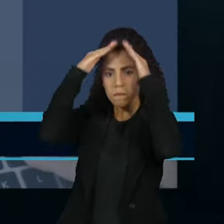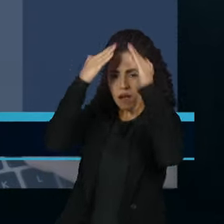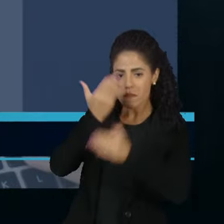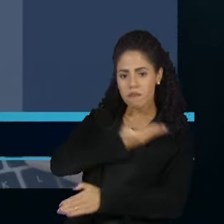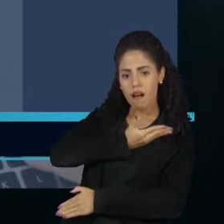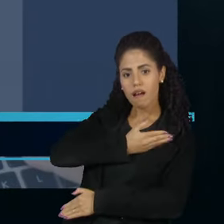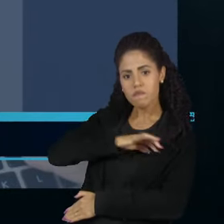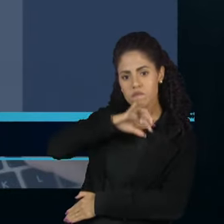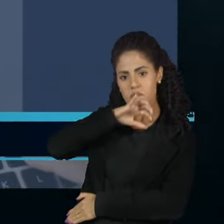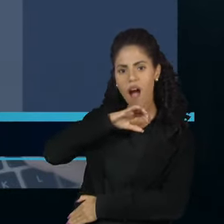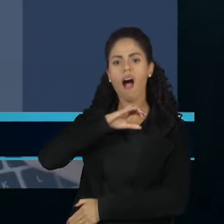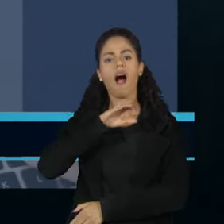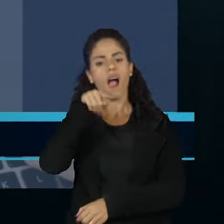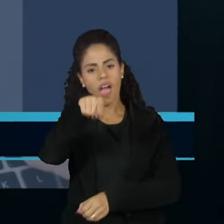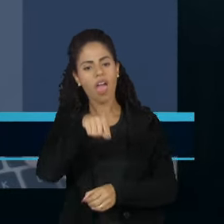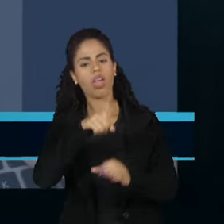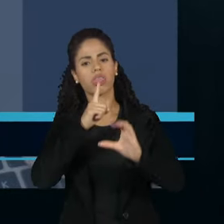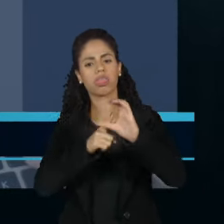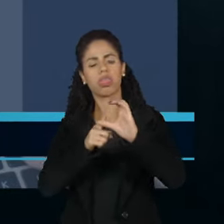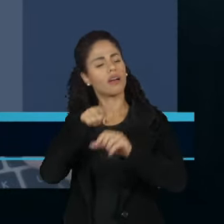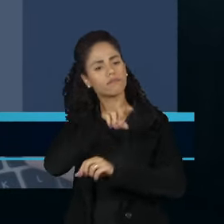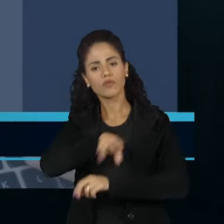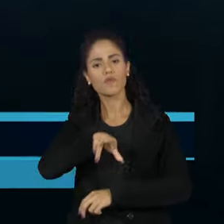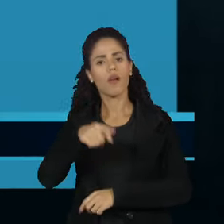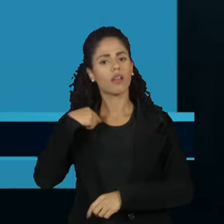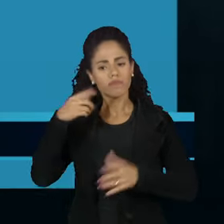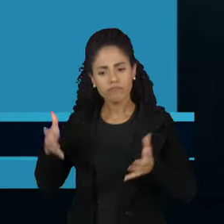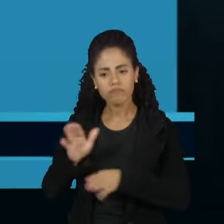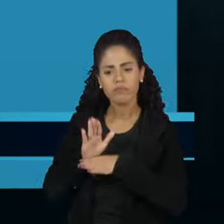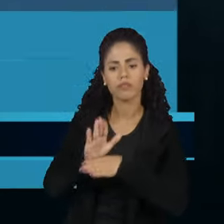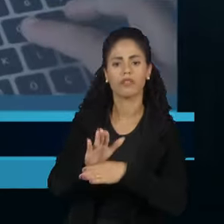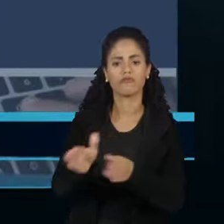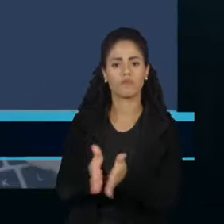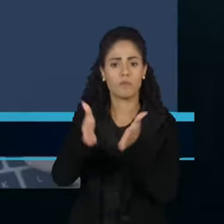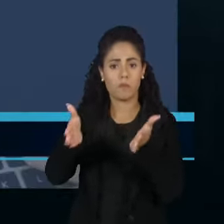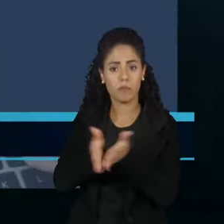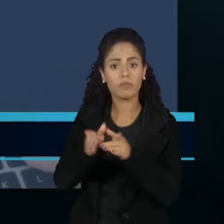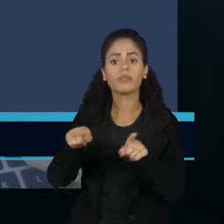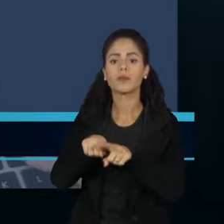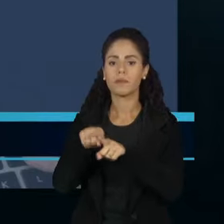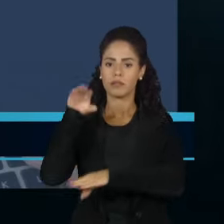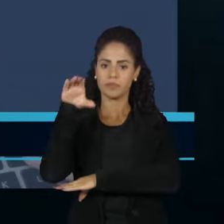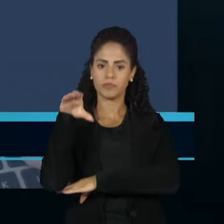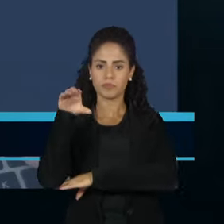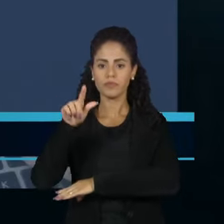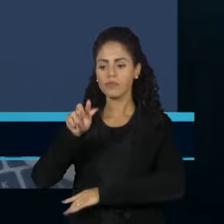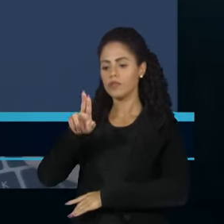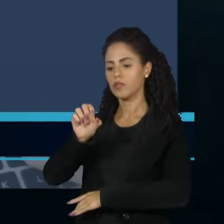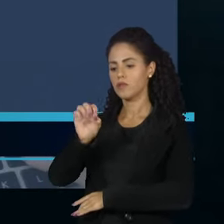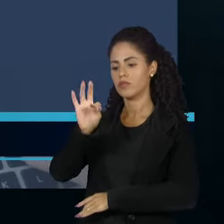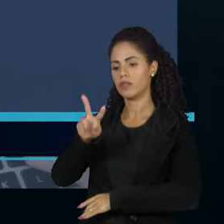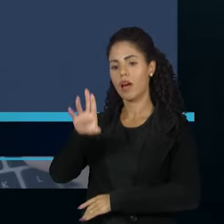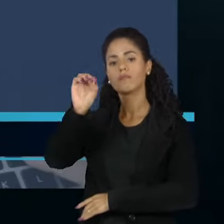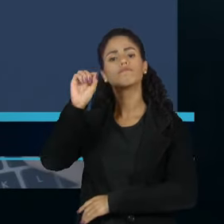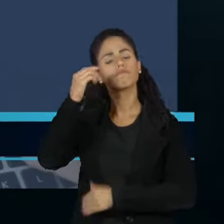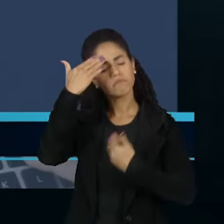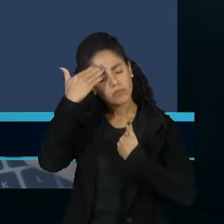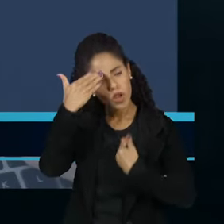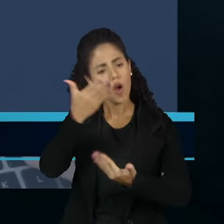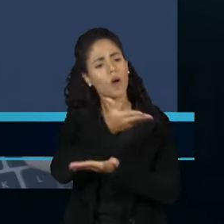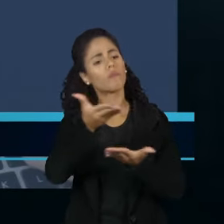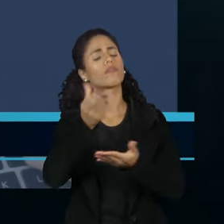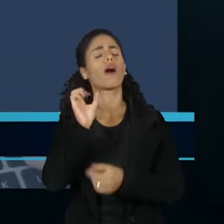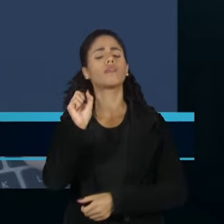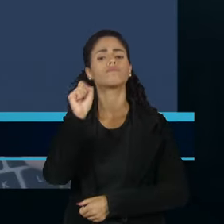ser comunista quando é um defensor dos pobres. O presidente da Colômbia, Gustavo Petro, agradeceu as palavras de